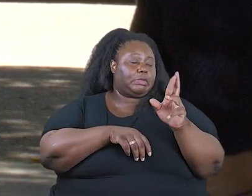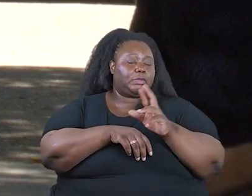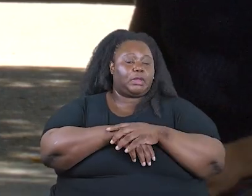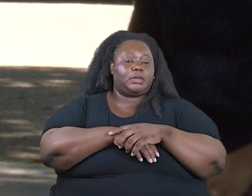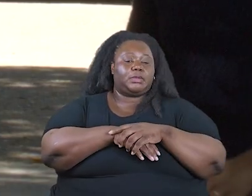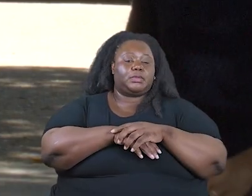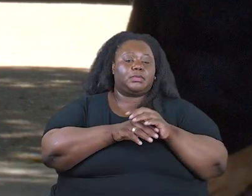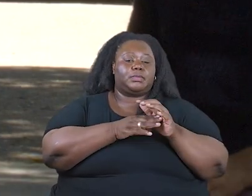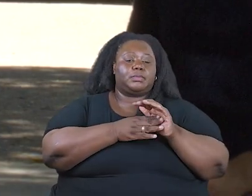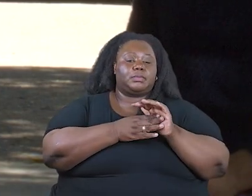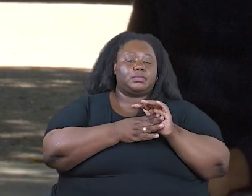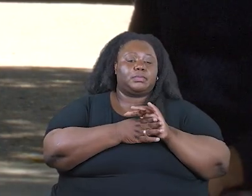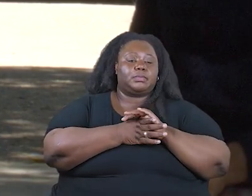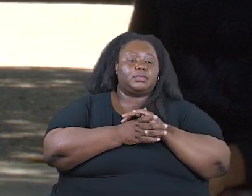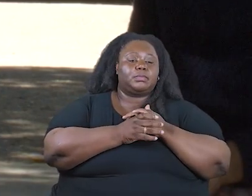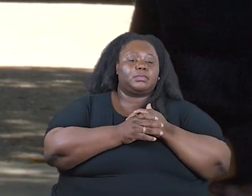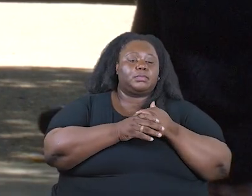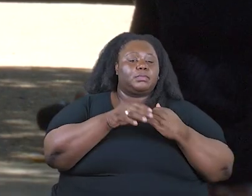200.